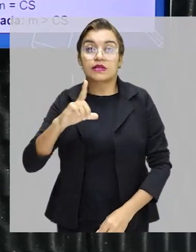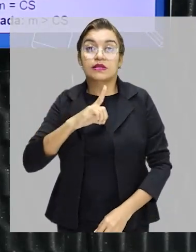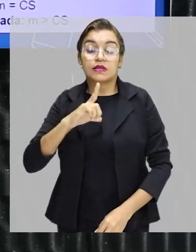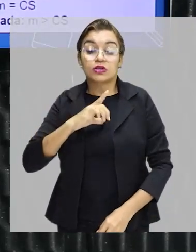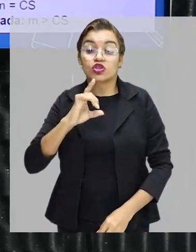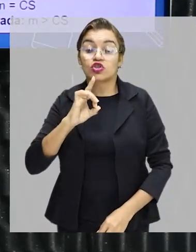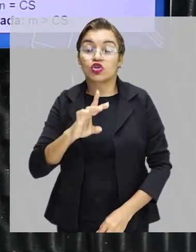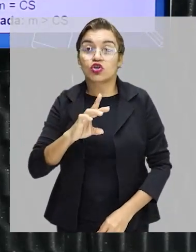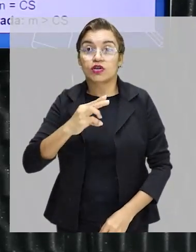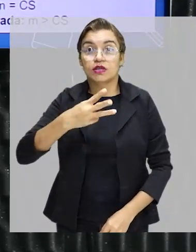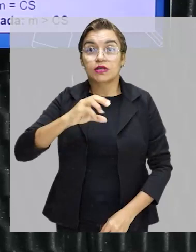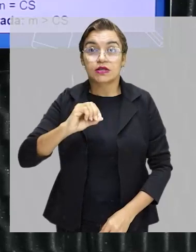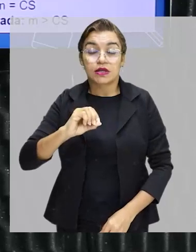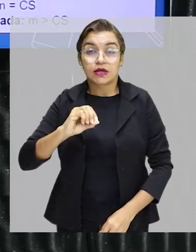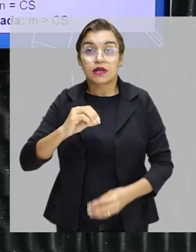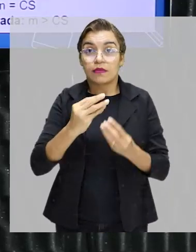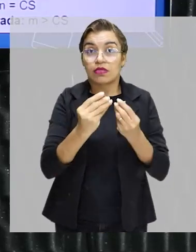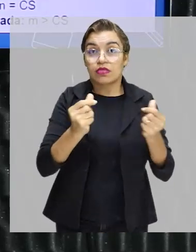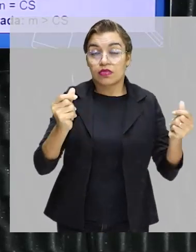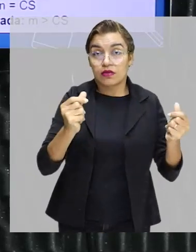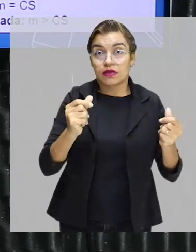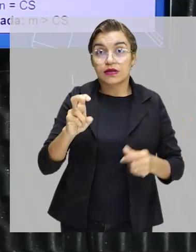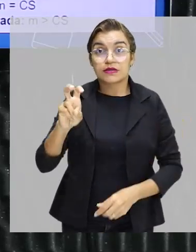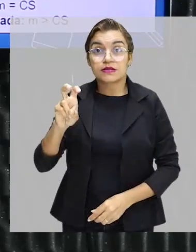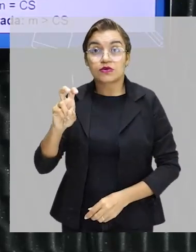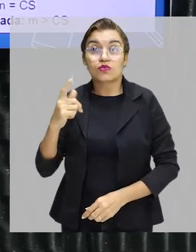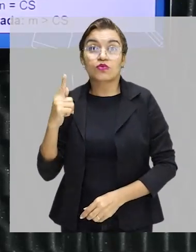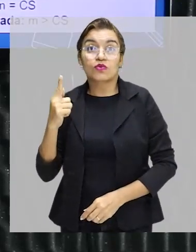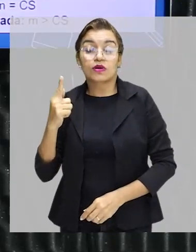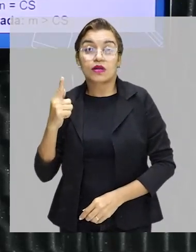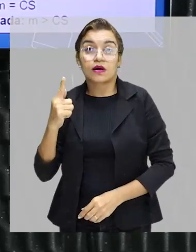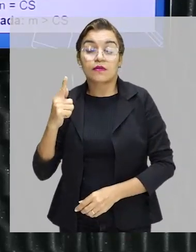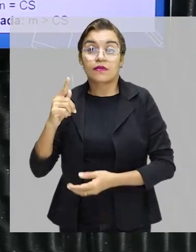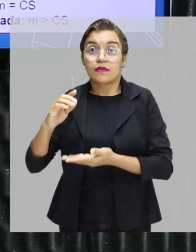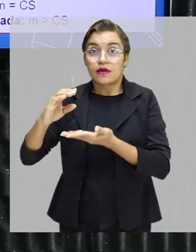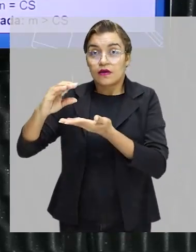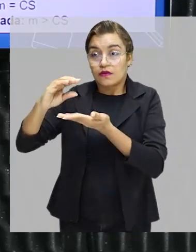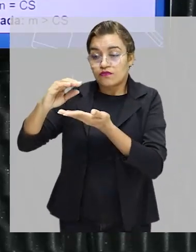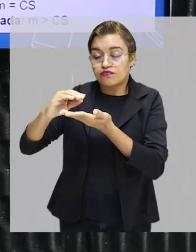dissolver. Os outros 5 gramas vai ficar no fundo do